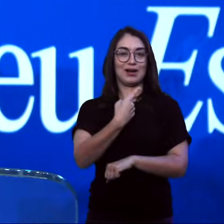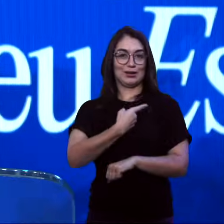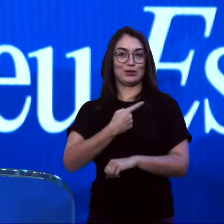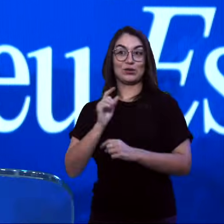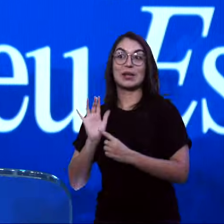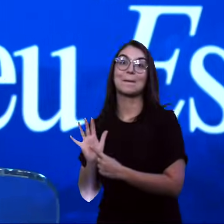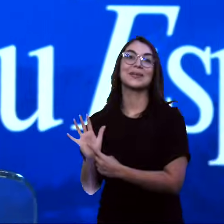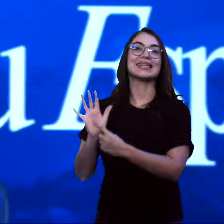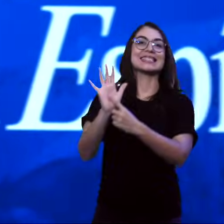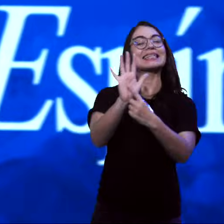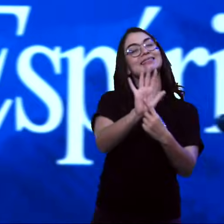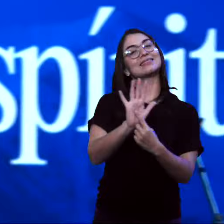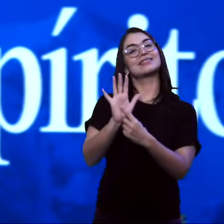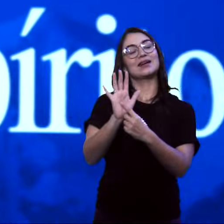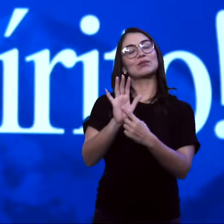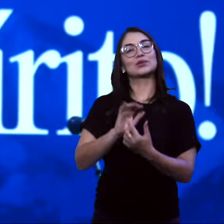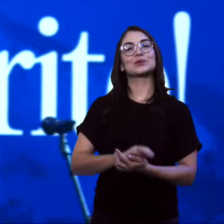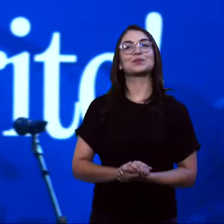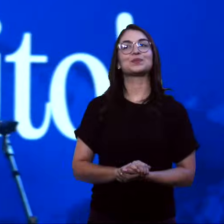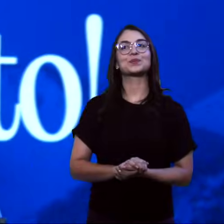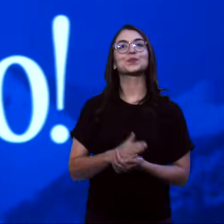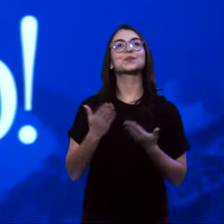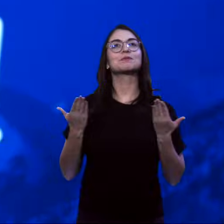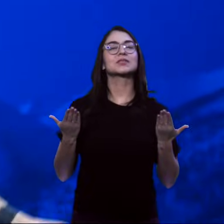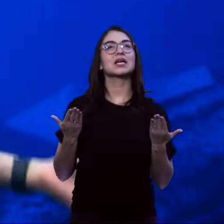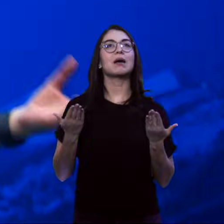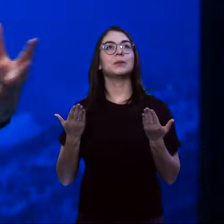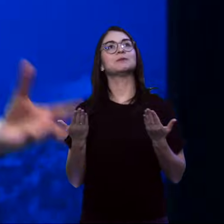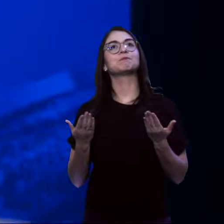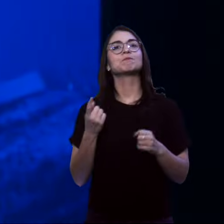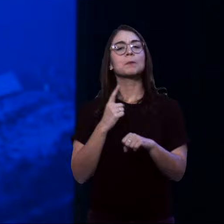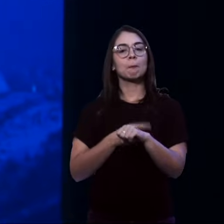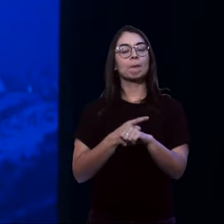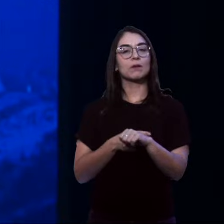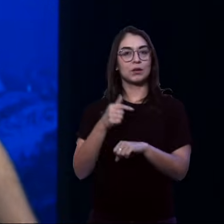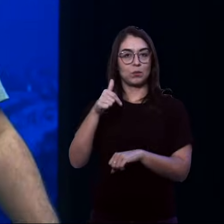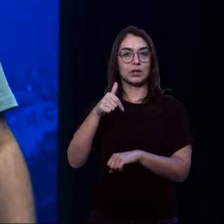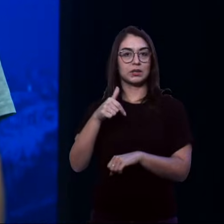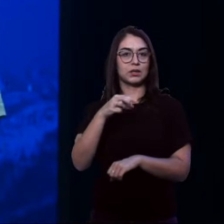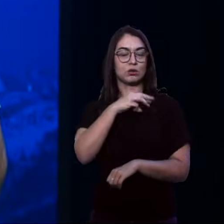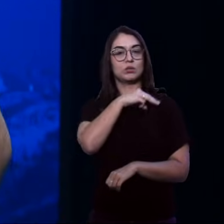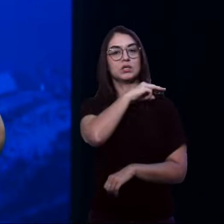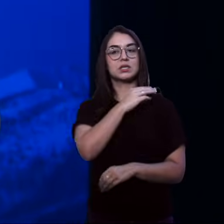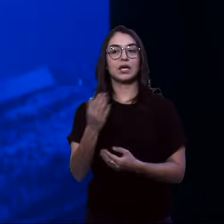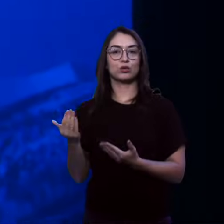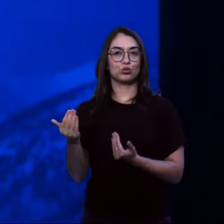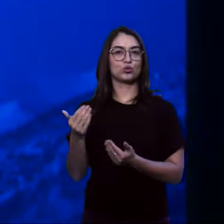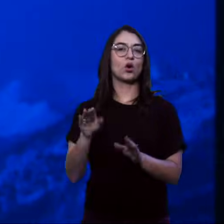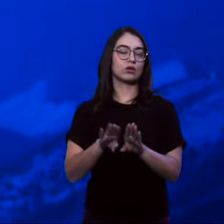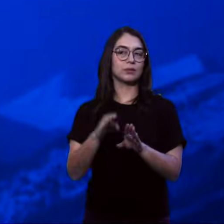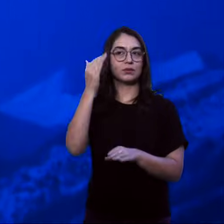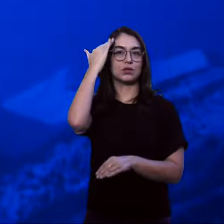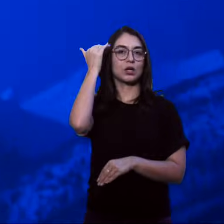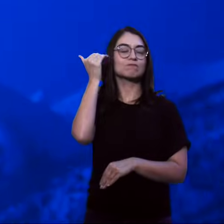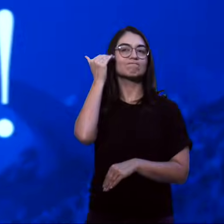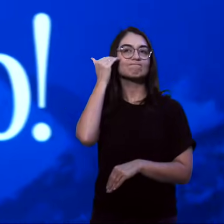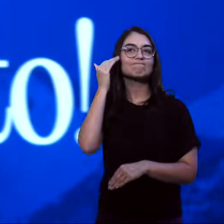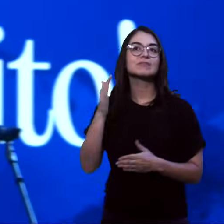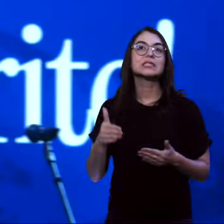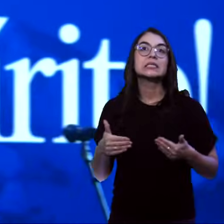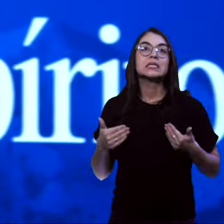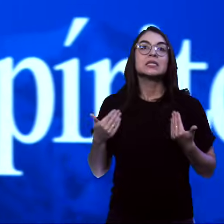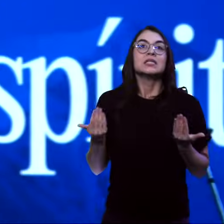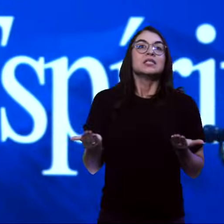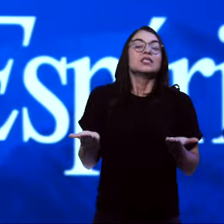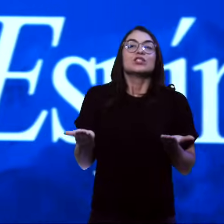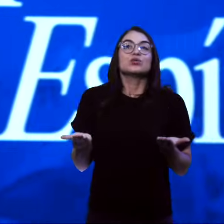Mas sabe o que é interessante? Por um tempo, a gente aqui no nosso Ministério de Jovens e Adolescentes, a gente ficou sem